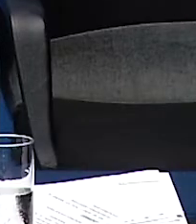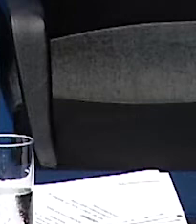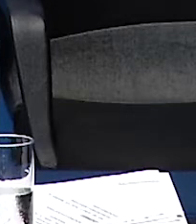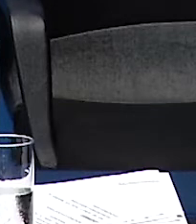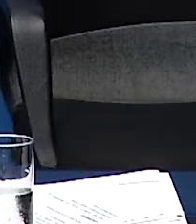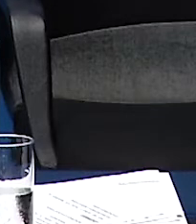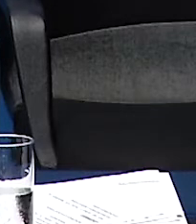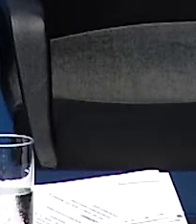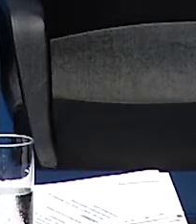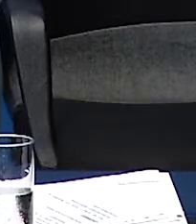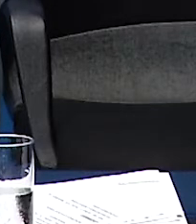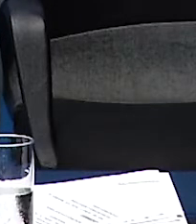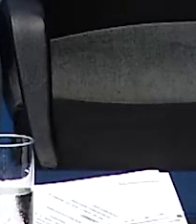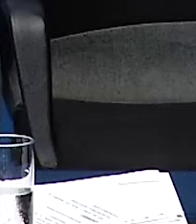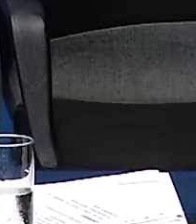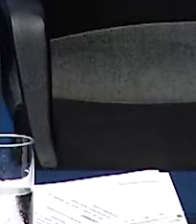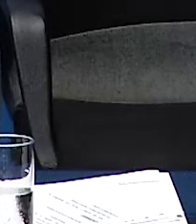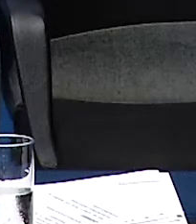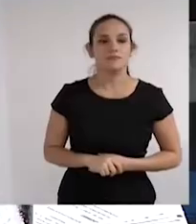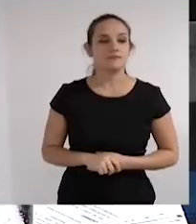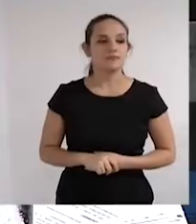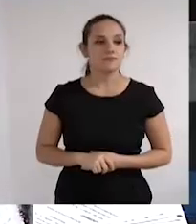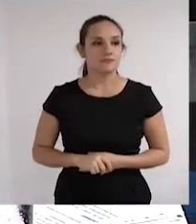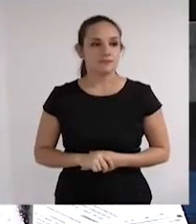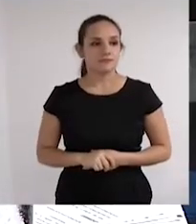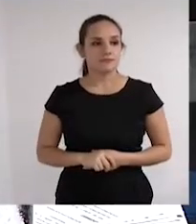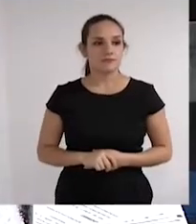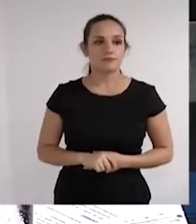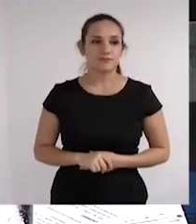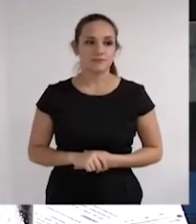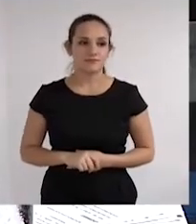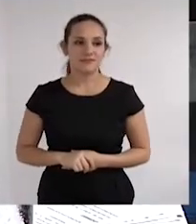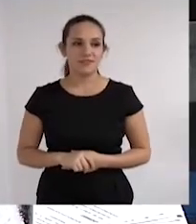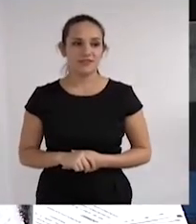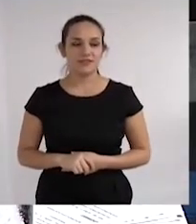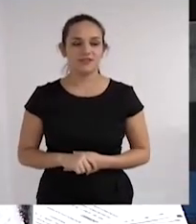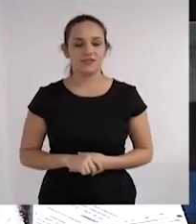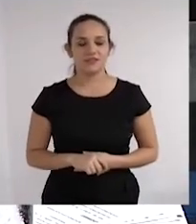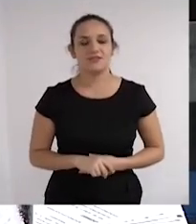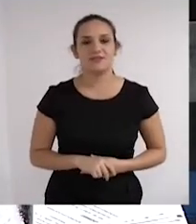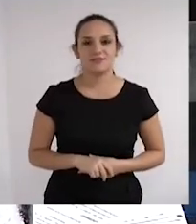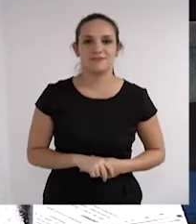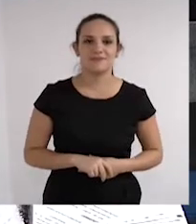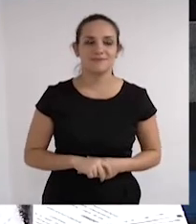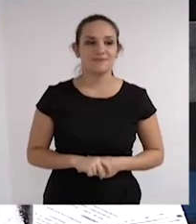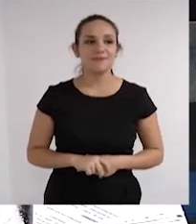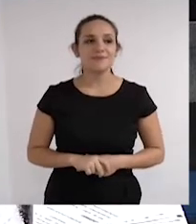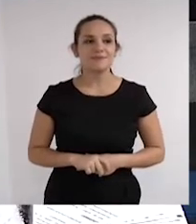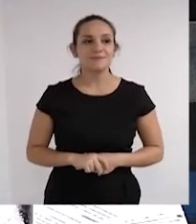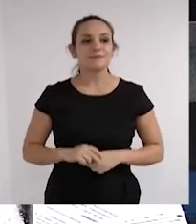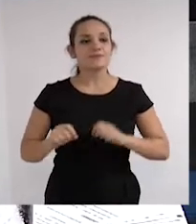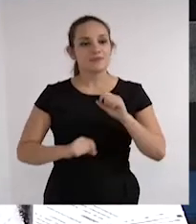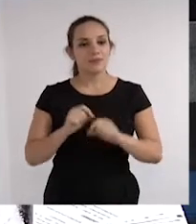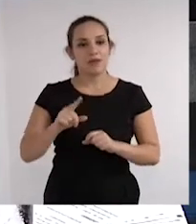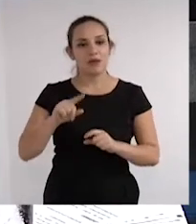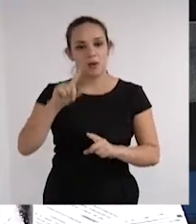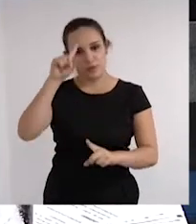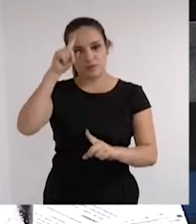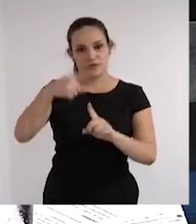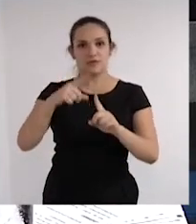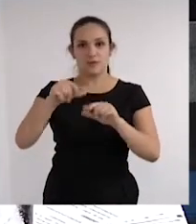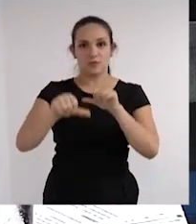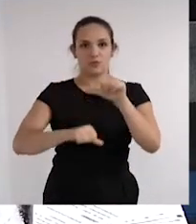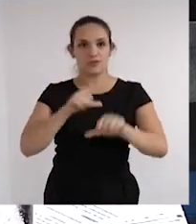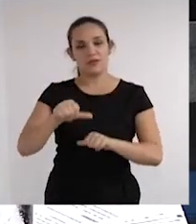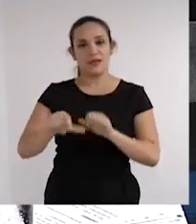do projeto de lei 0253 de 2017, que tinha o objetivo, na verdade, de alterar a lei